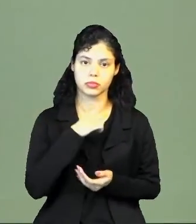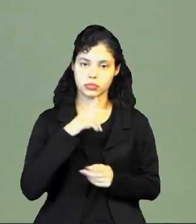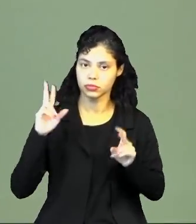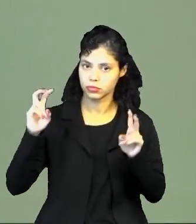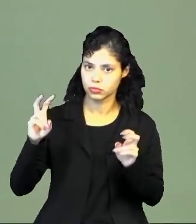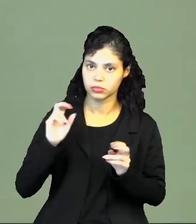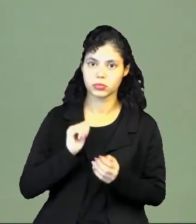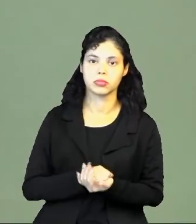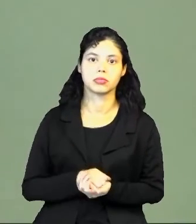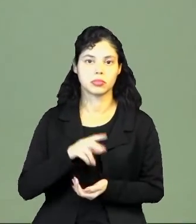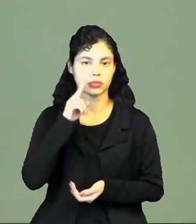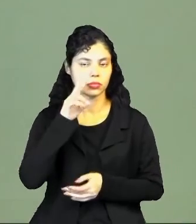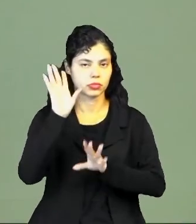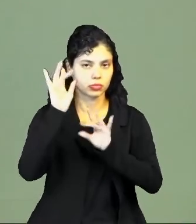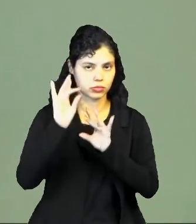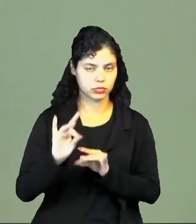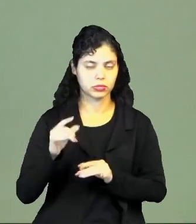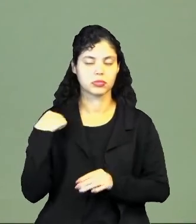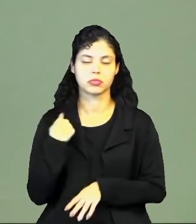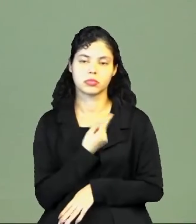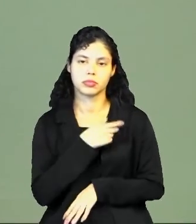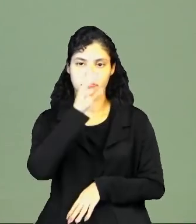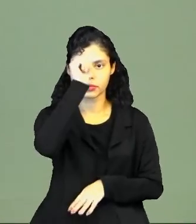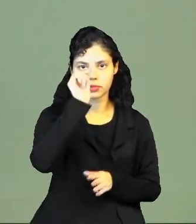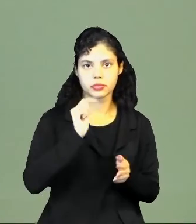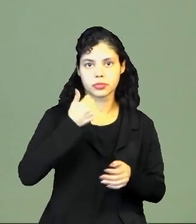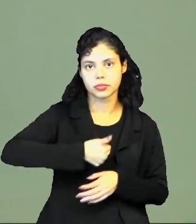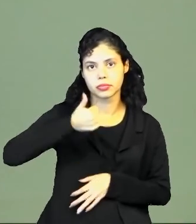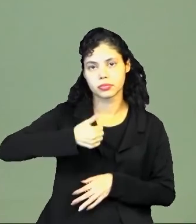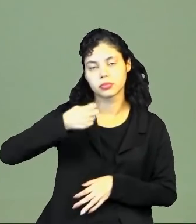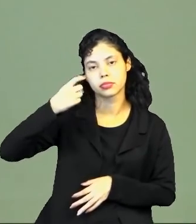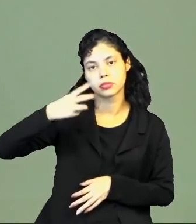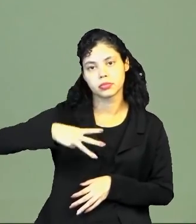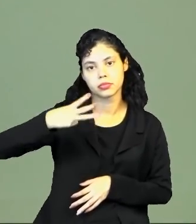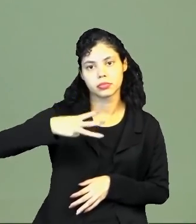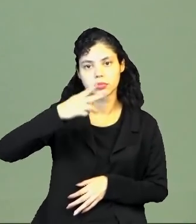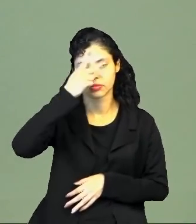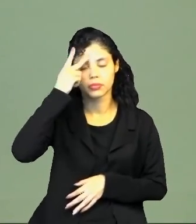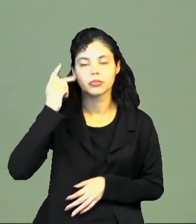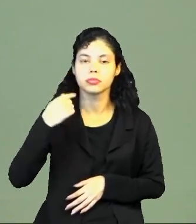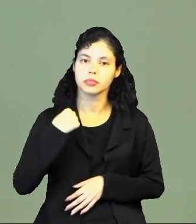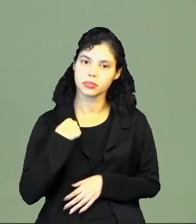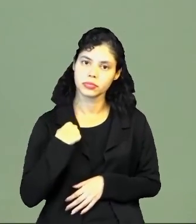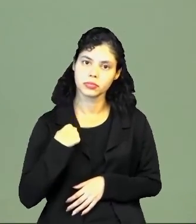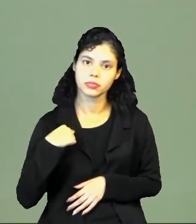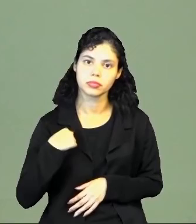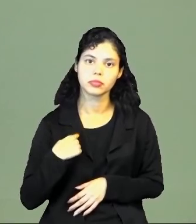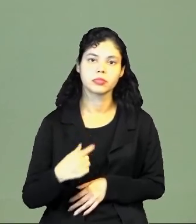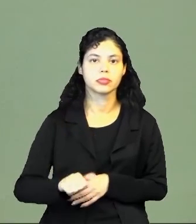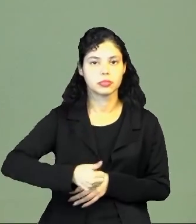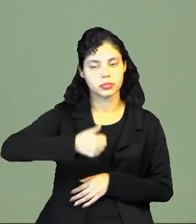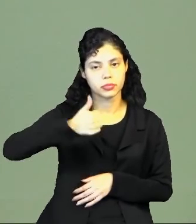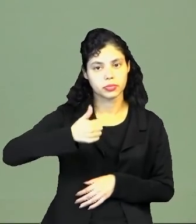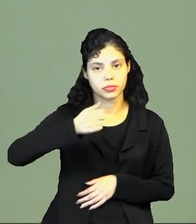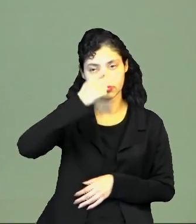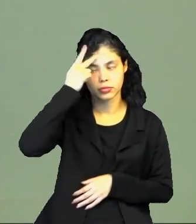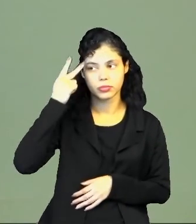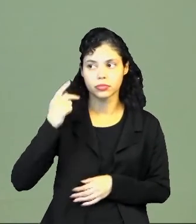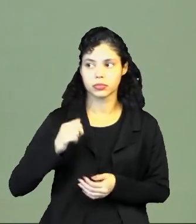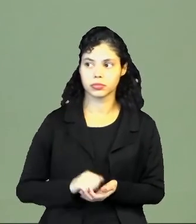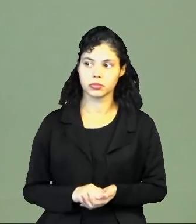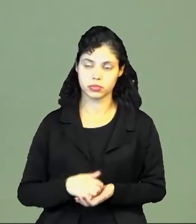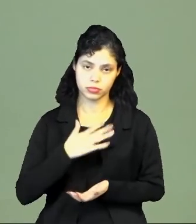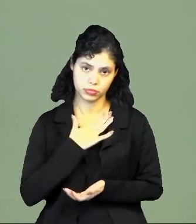aí, né, vendo os detalhes que a gente aprendeu sobre primeira e terceira pessoa. Quando eu falo eu, estou me referindo à primeira pessoa, estou fazendo parte da